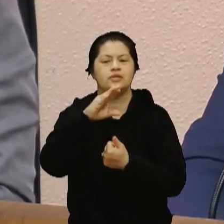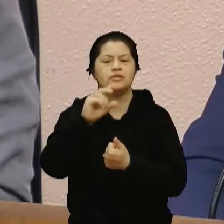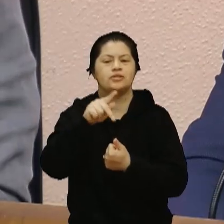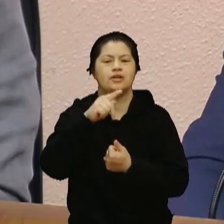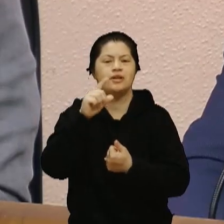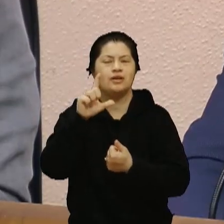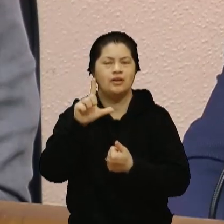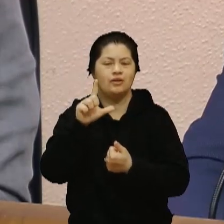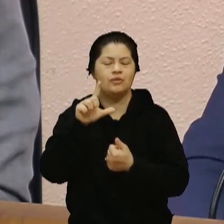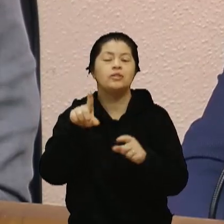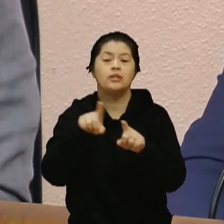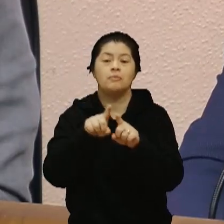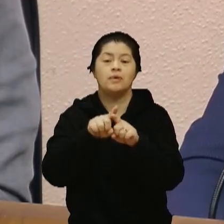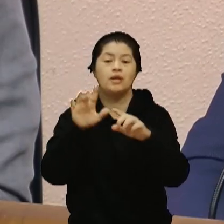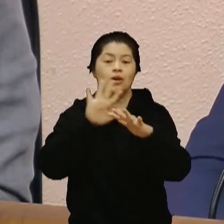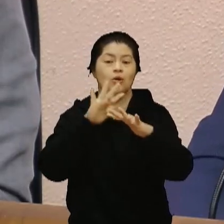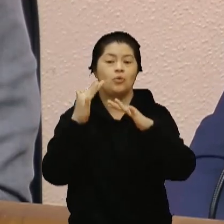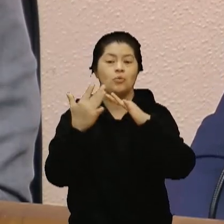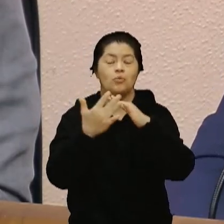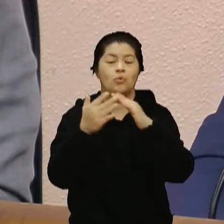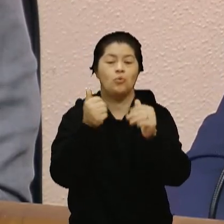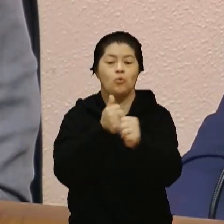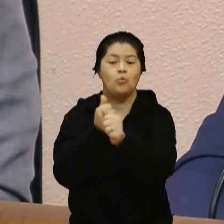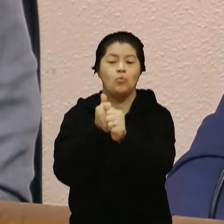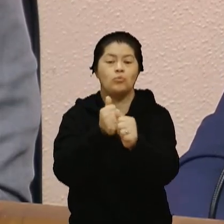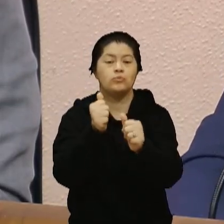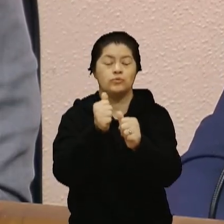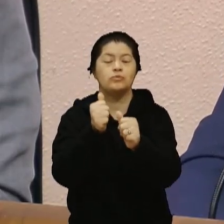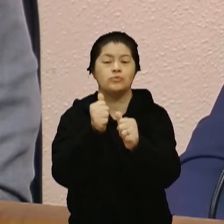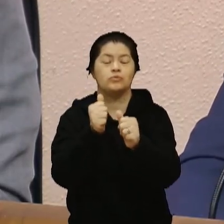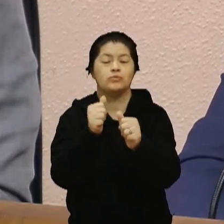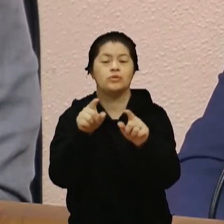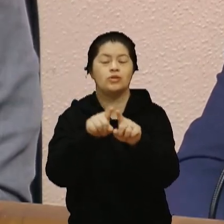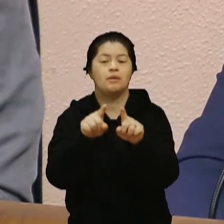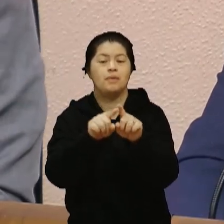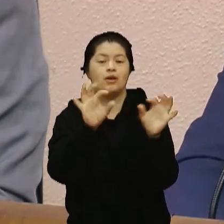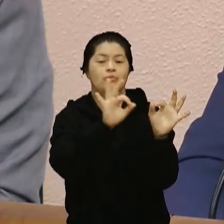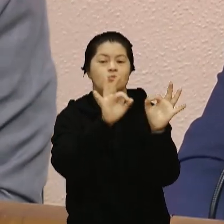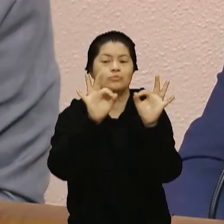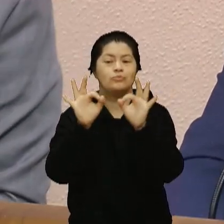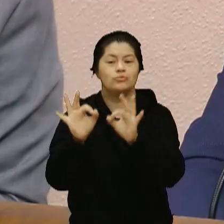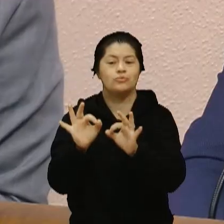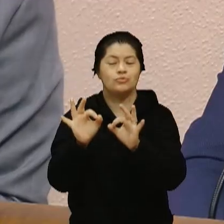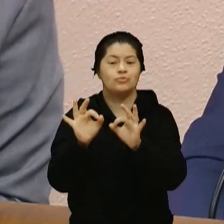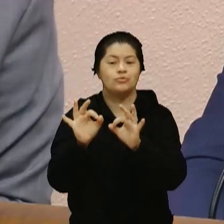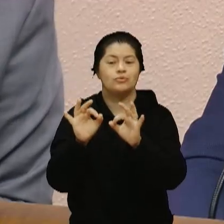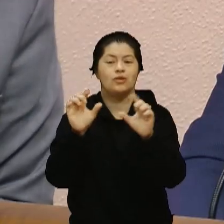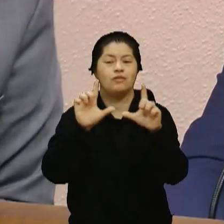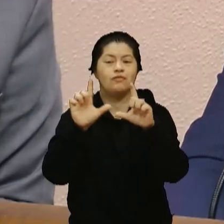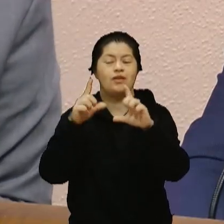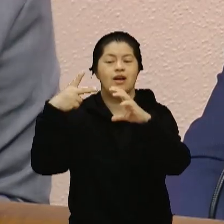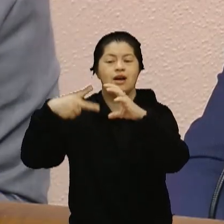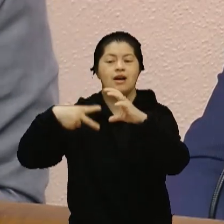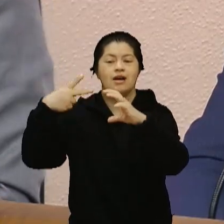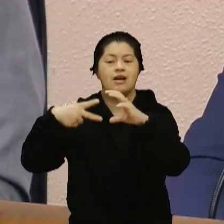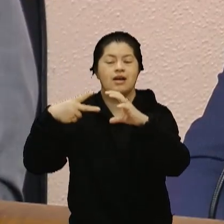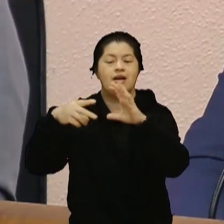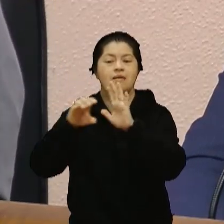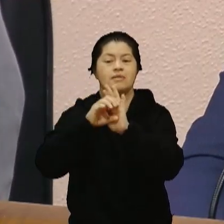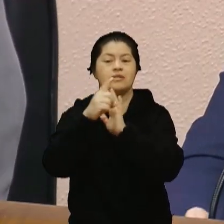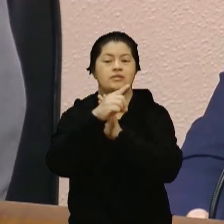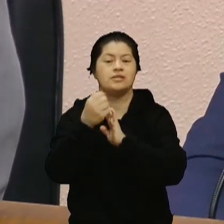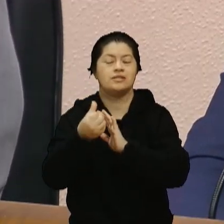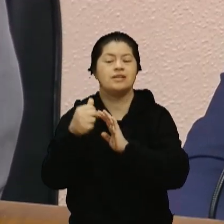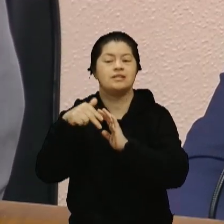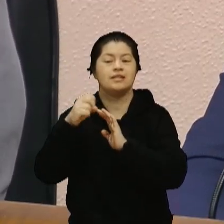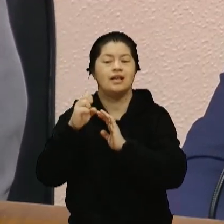vocês que também vai nos acompanhar através das redes sociais da TV Câmara, bem como pelo canal 16 da